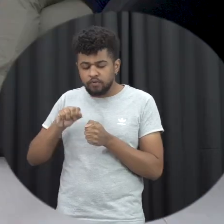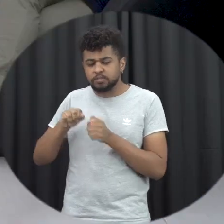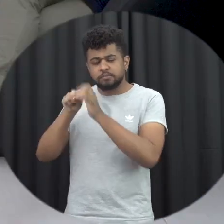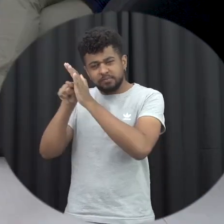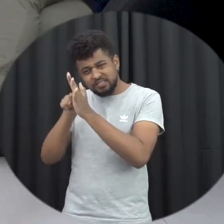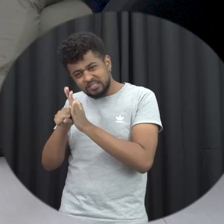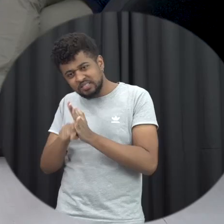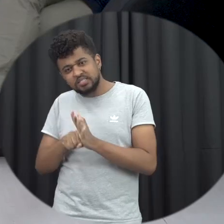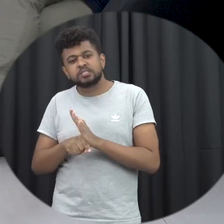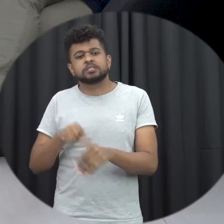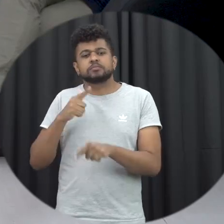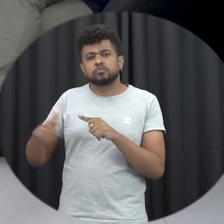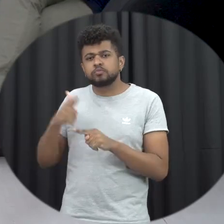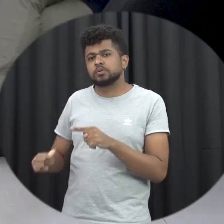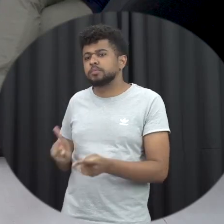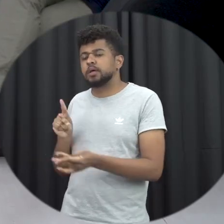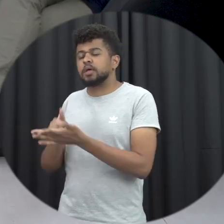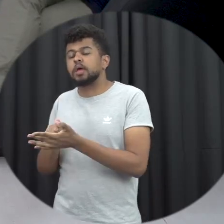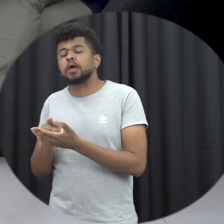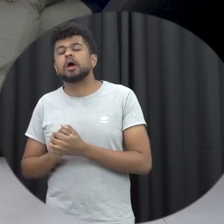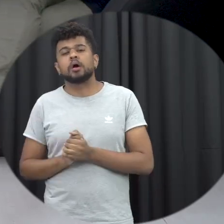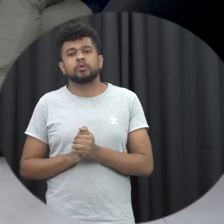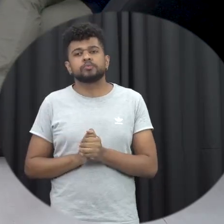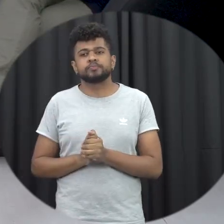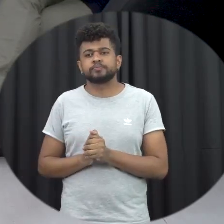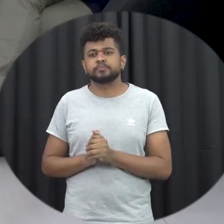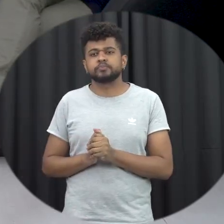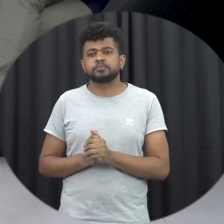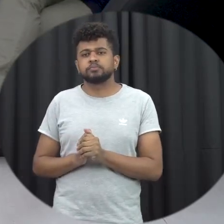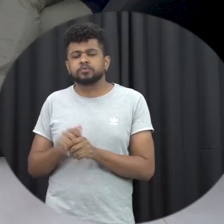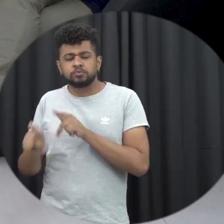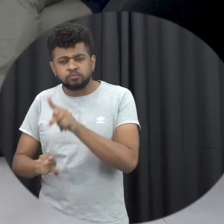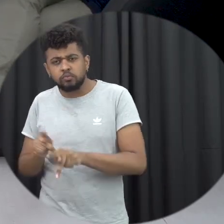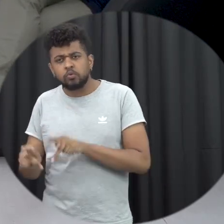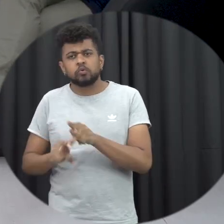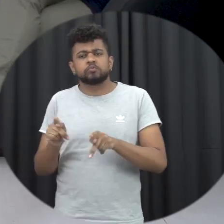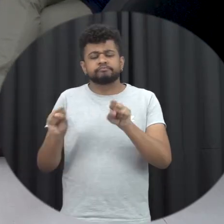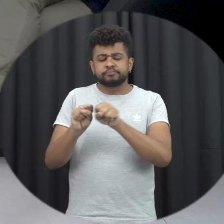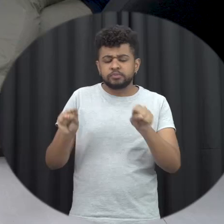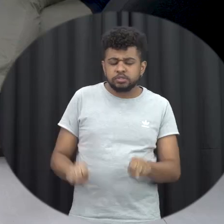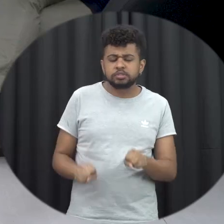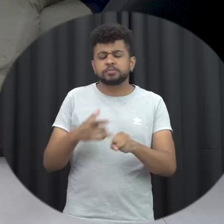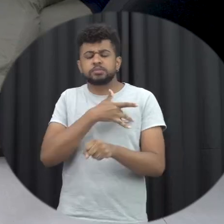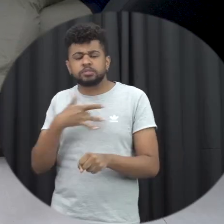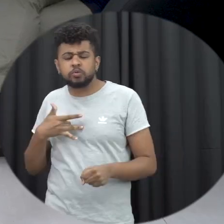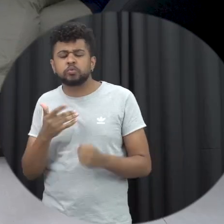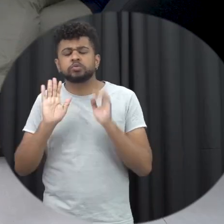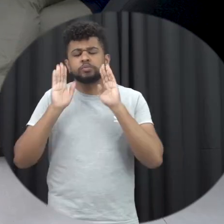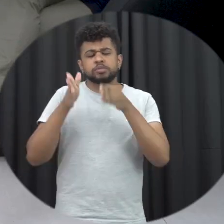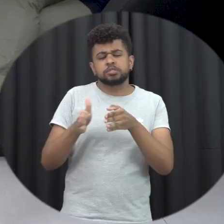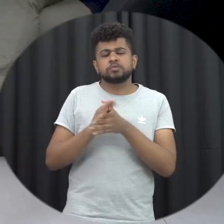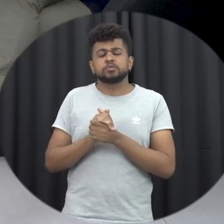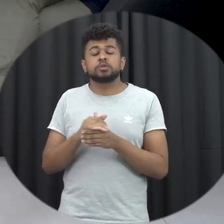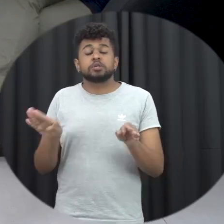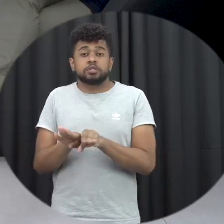para fazer pesquisa dos problemas reais de um povo, de um sistema de saúde